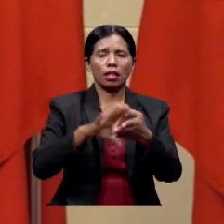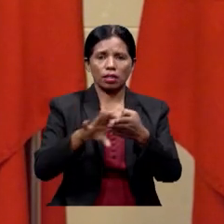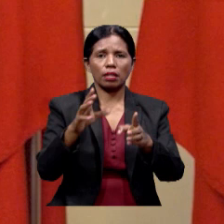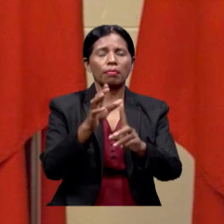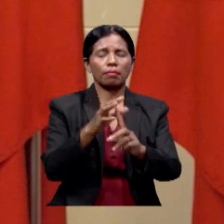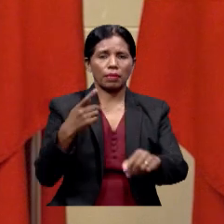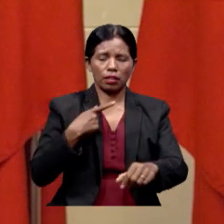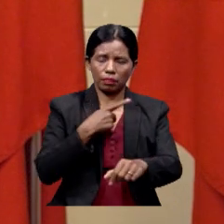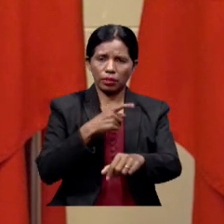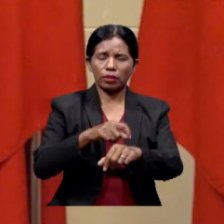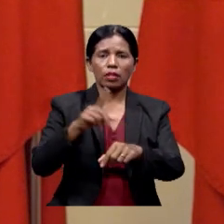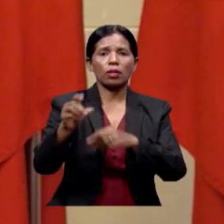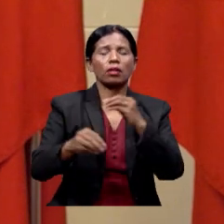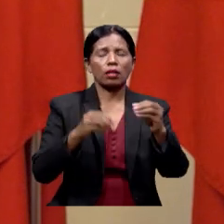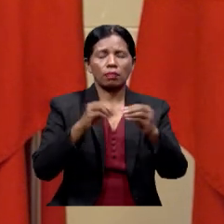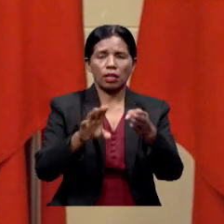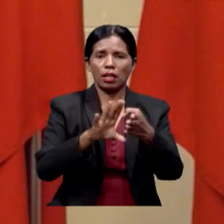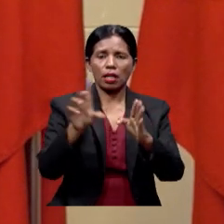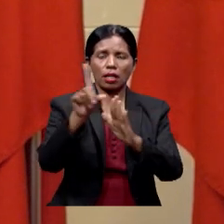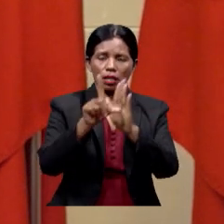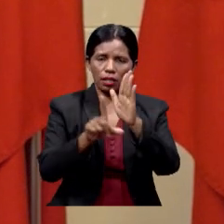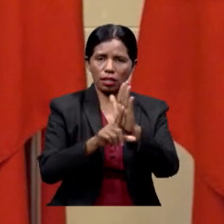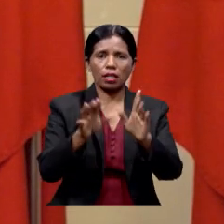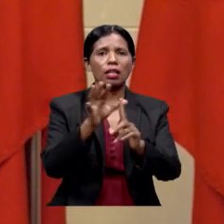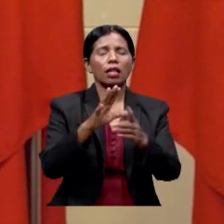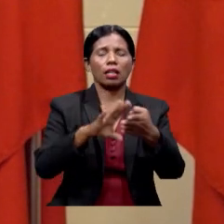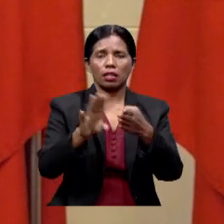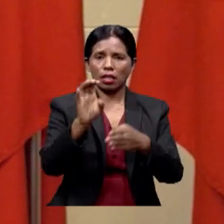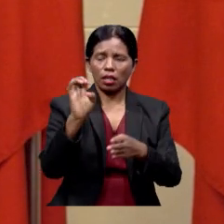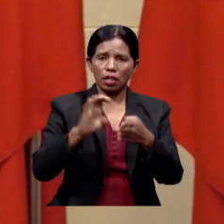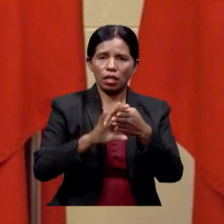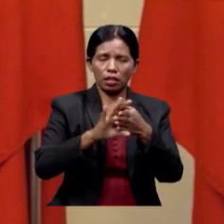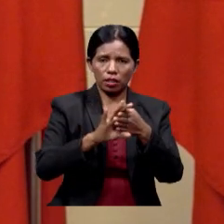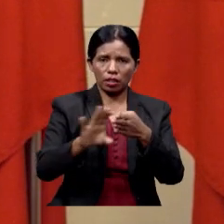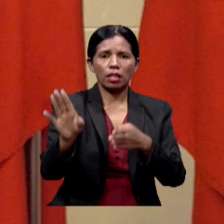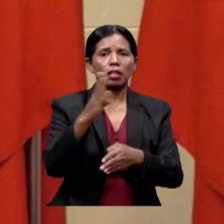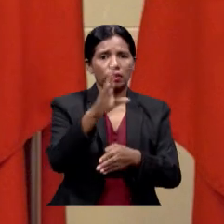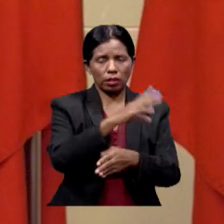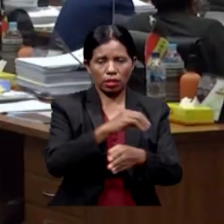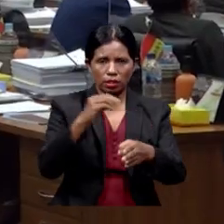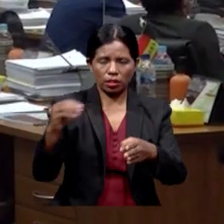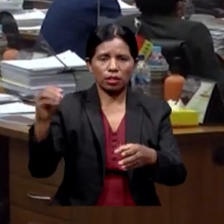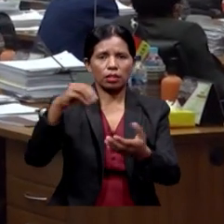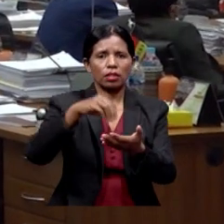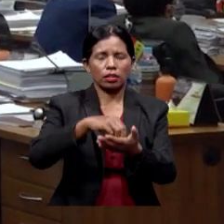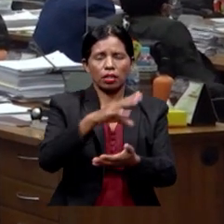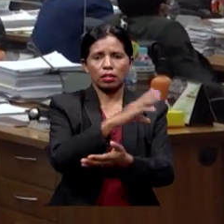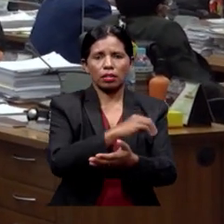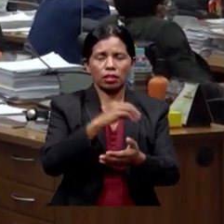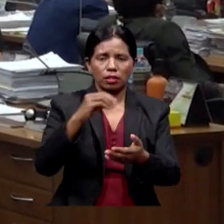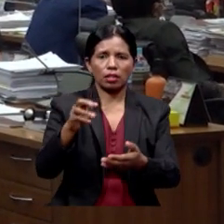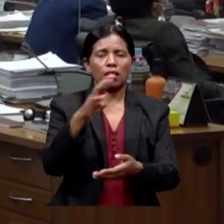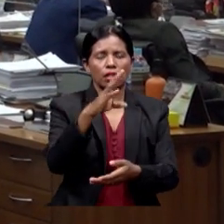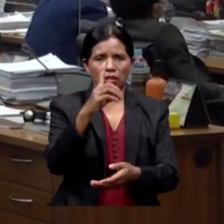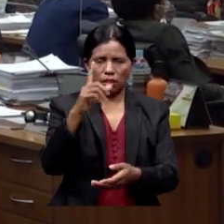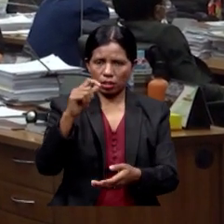com a alteração lei eleitoral, eleição parlamentar, ter competência, ser festado, né, bem, uma consagra e a Constituição